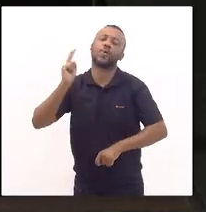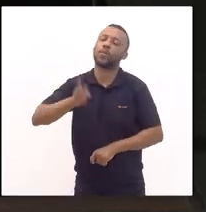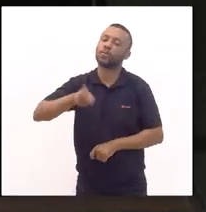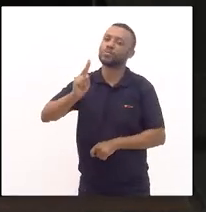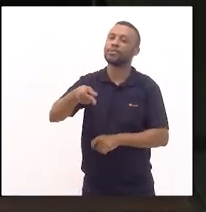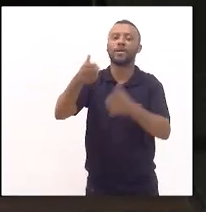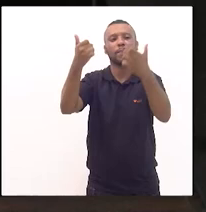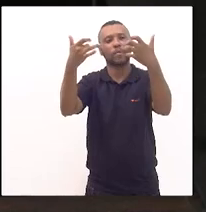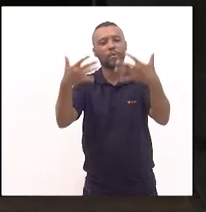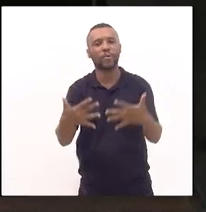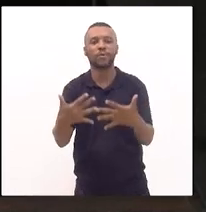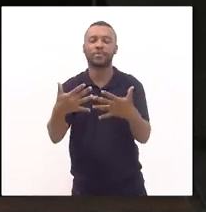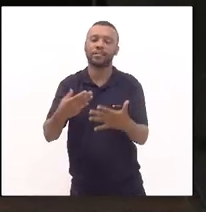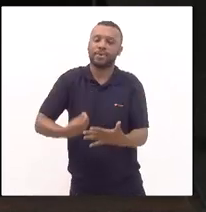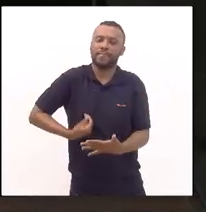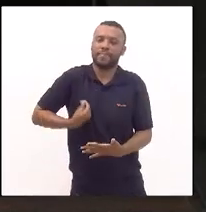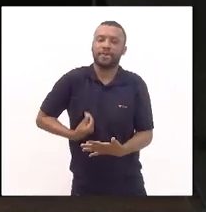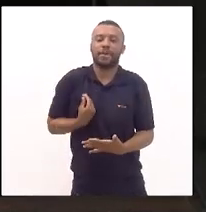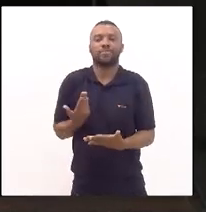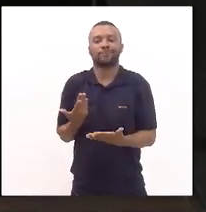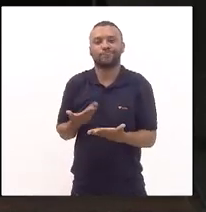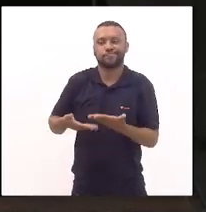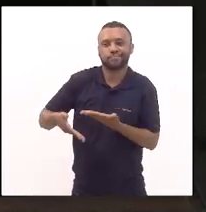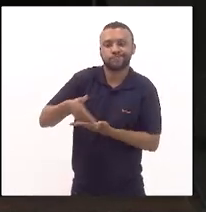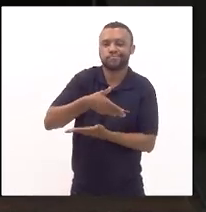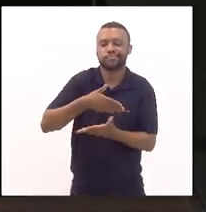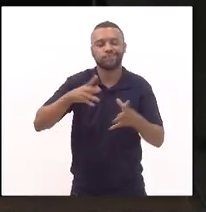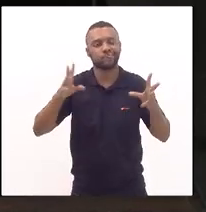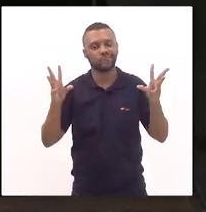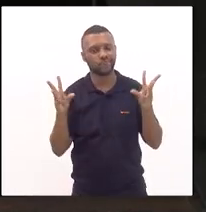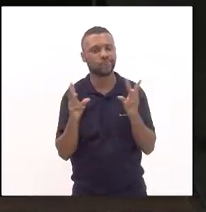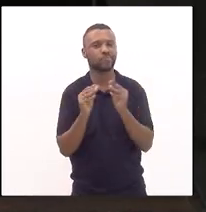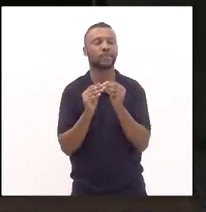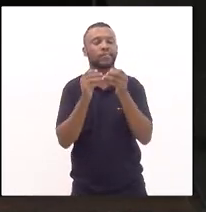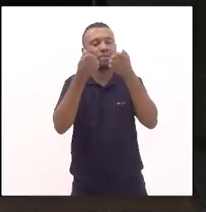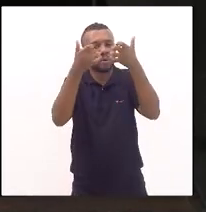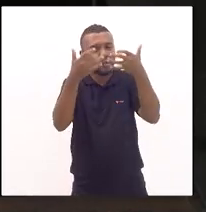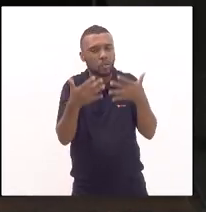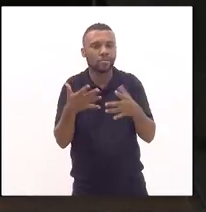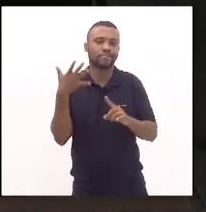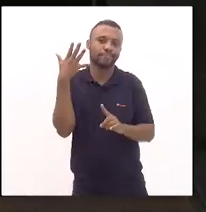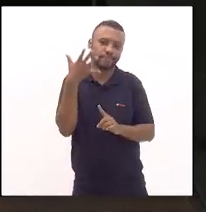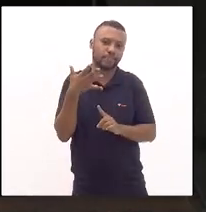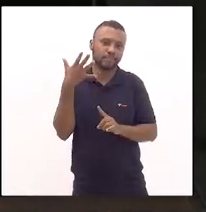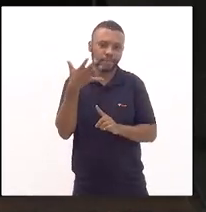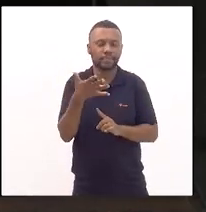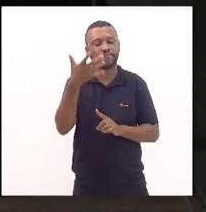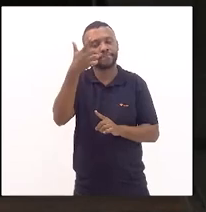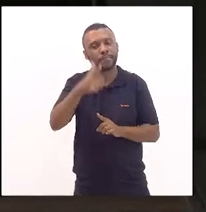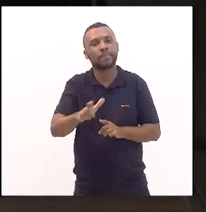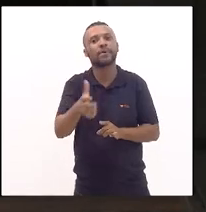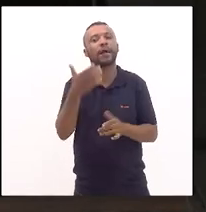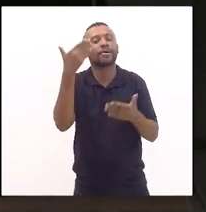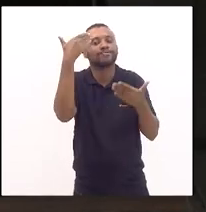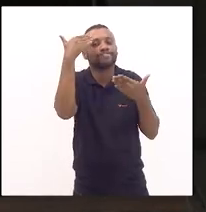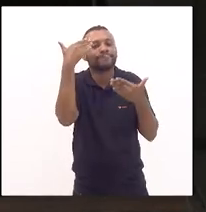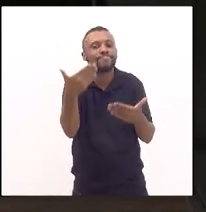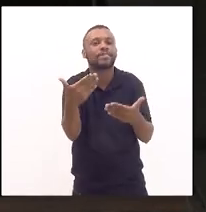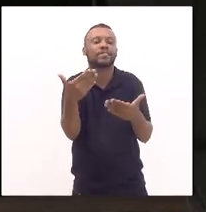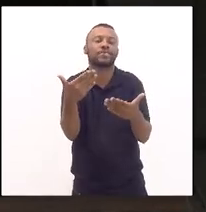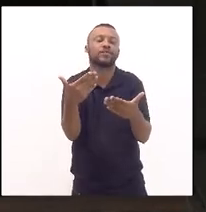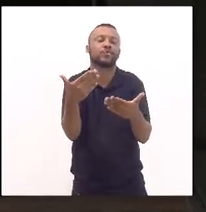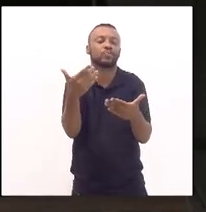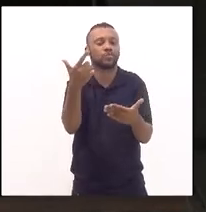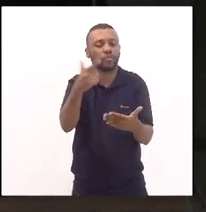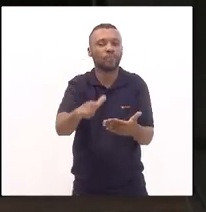dele sobrevivendo. Então, eram essas as minhas palavras, né, mais uma vez agradecendo, né,